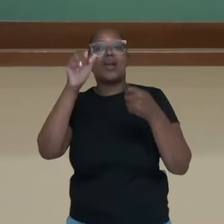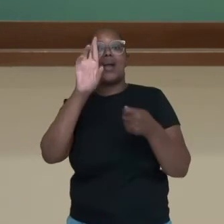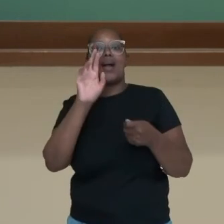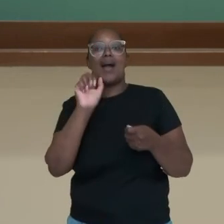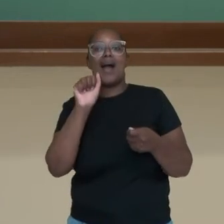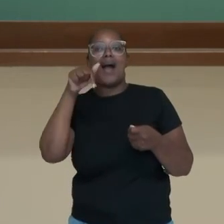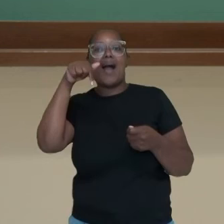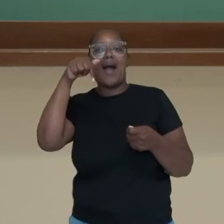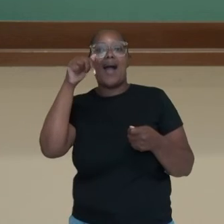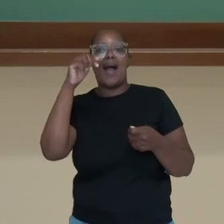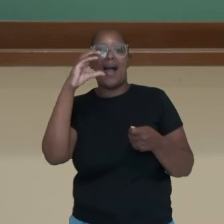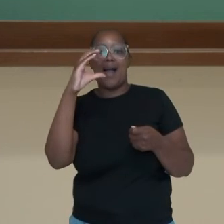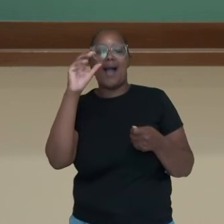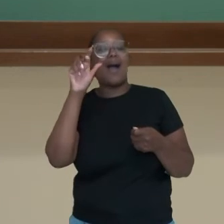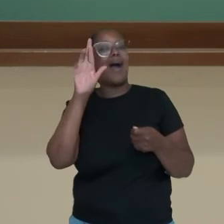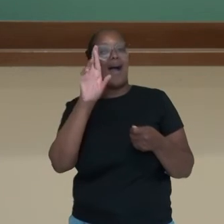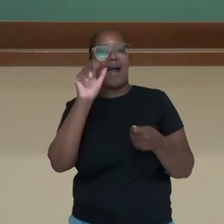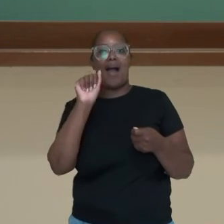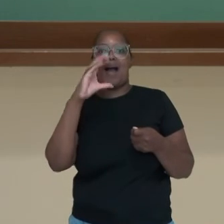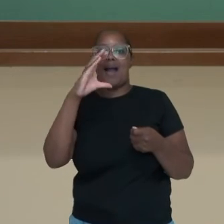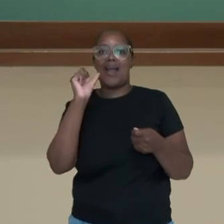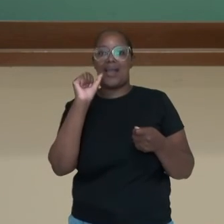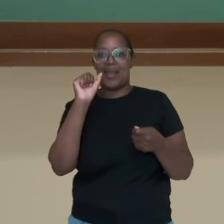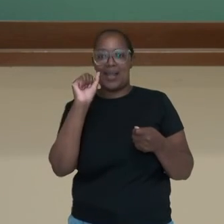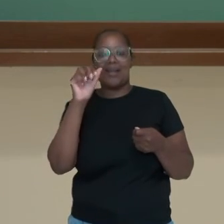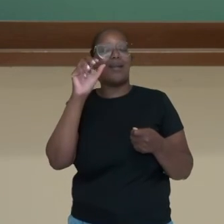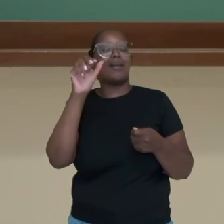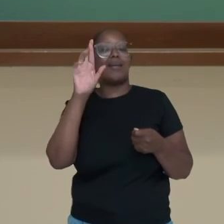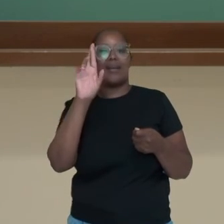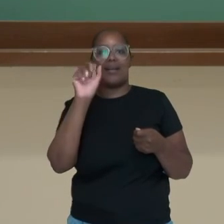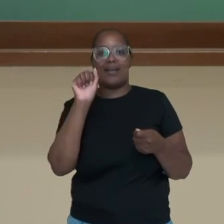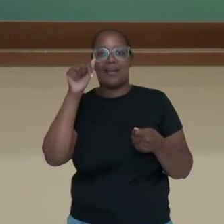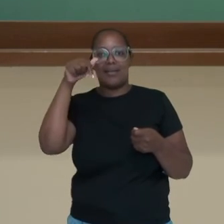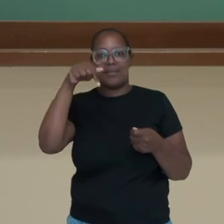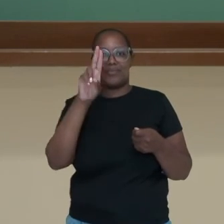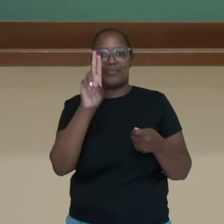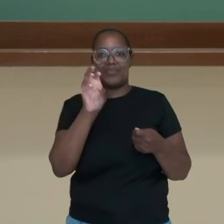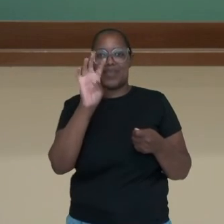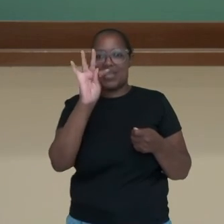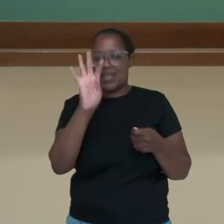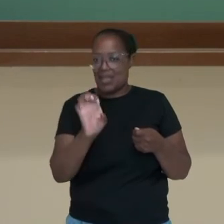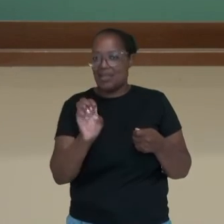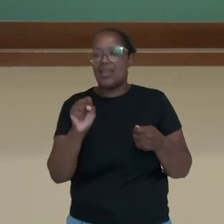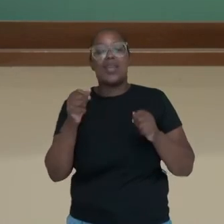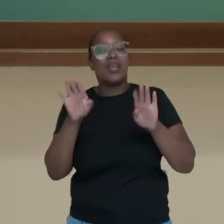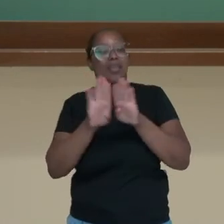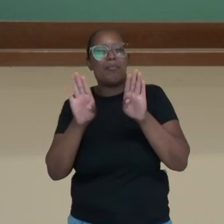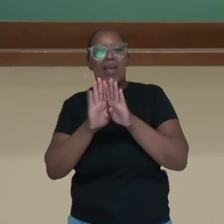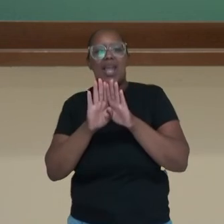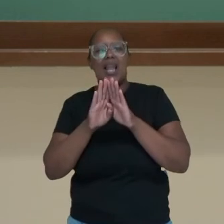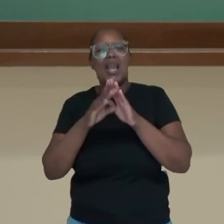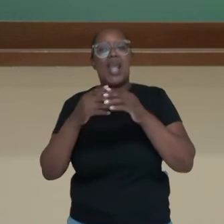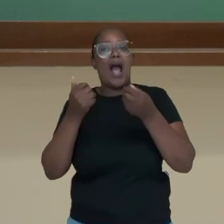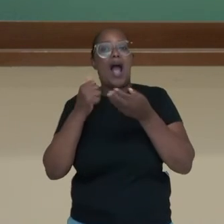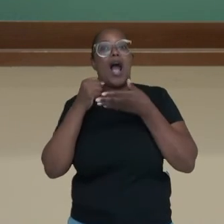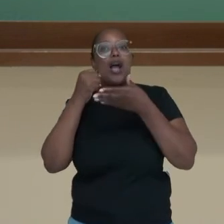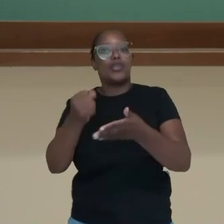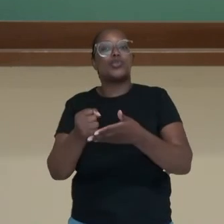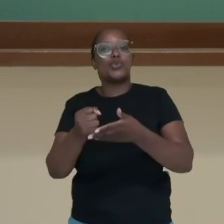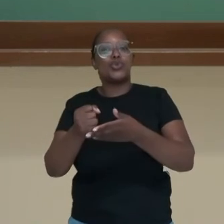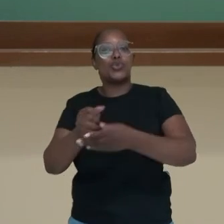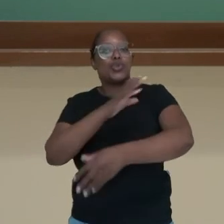mundo. E, além de tudo, é um esporte que desenvolve a coordenação, né?